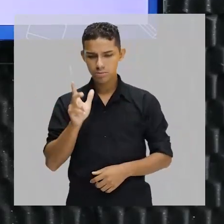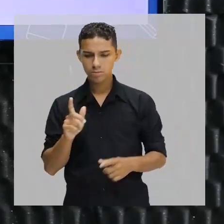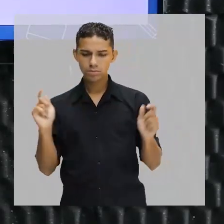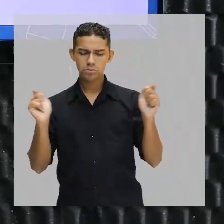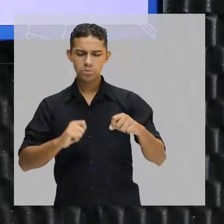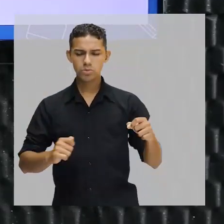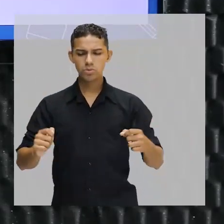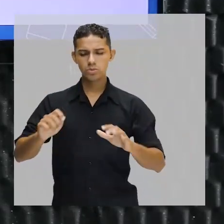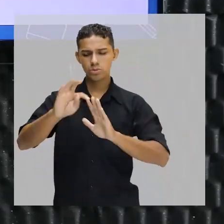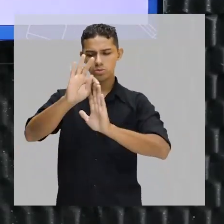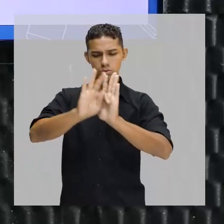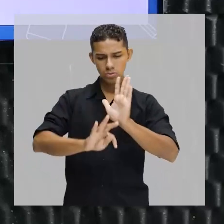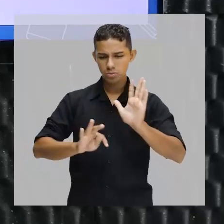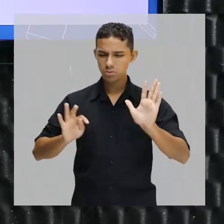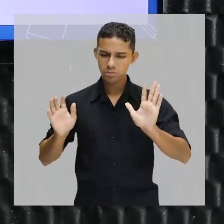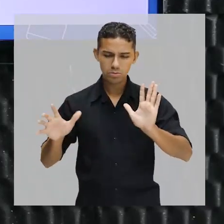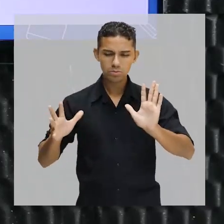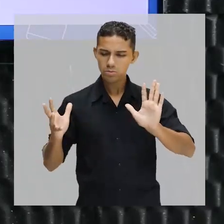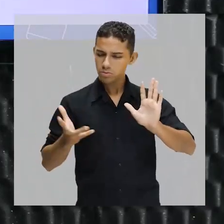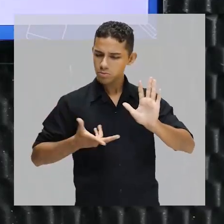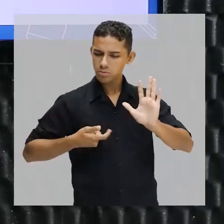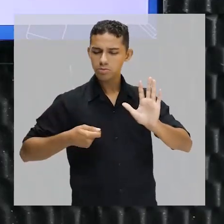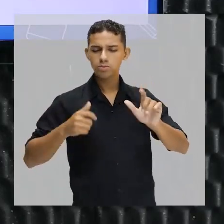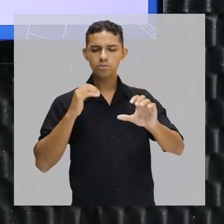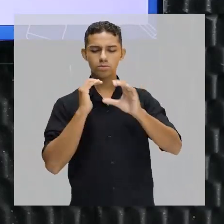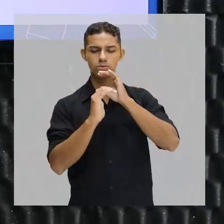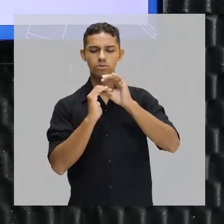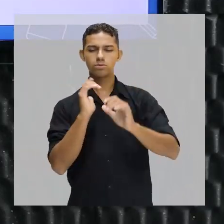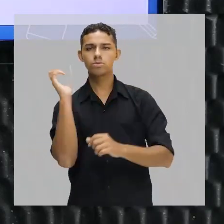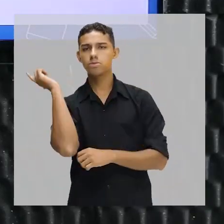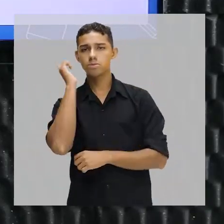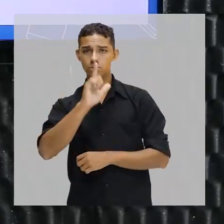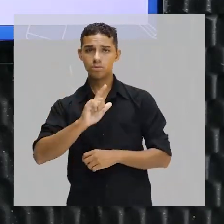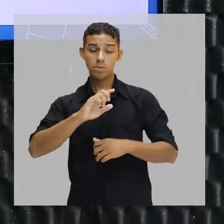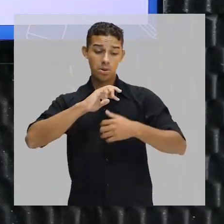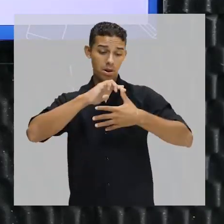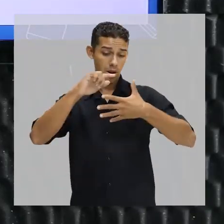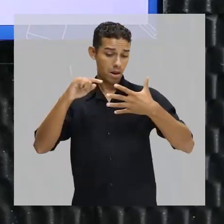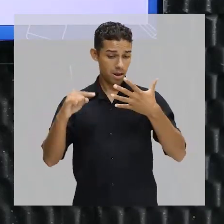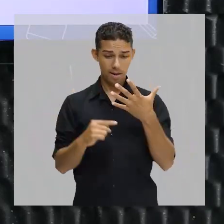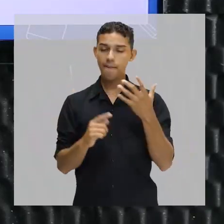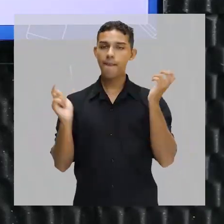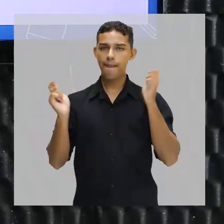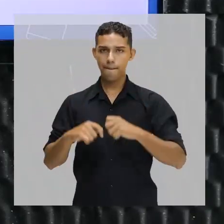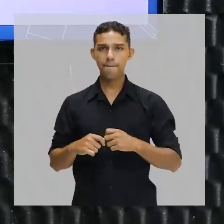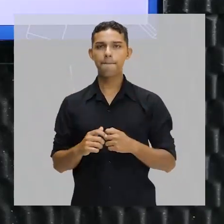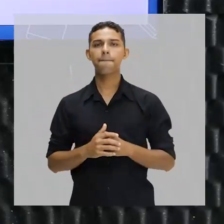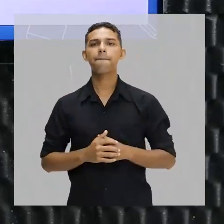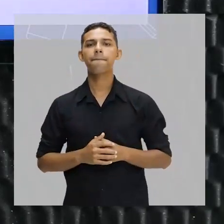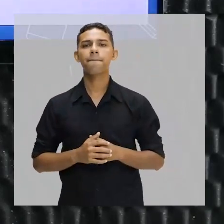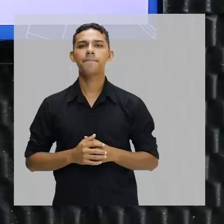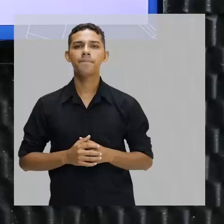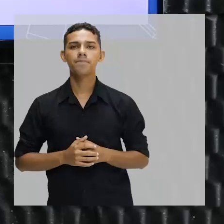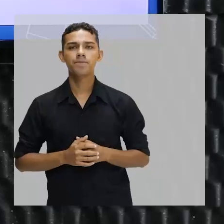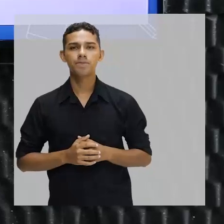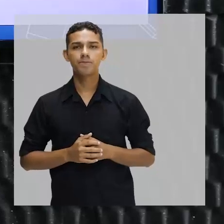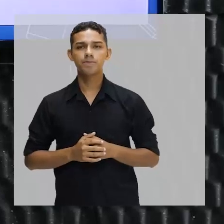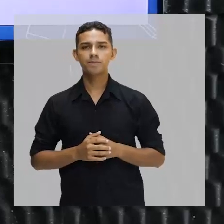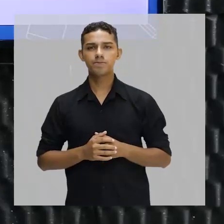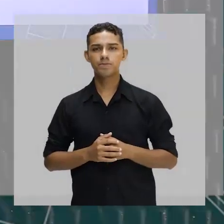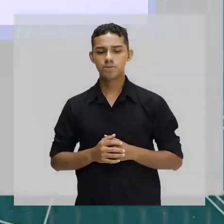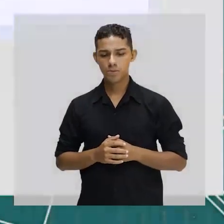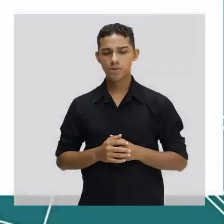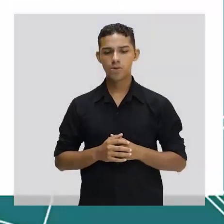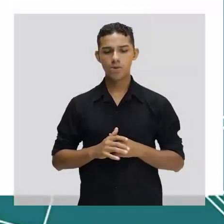eficaz quanto à comunicação. Então, todos esses elementos devem ser levados em conta.